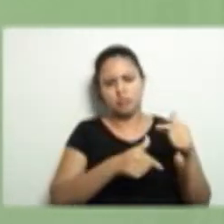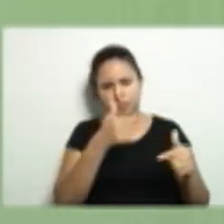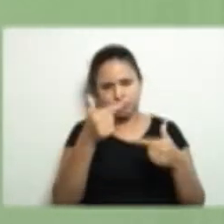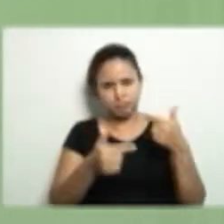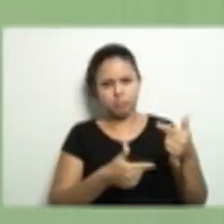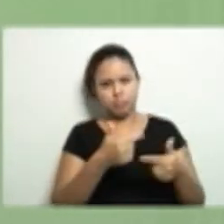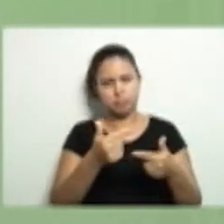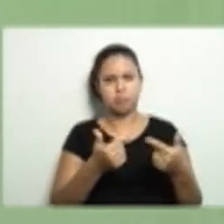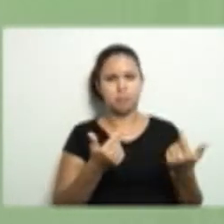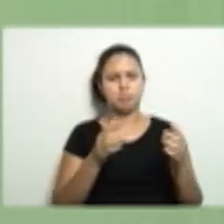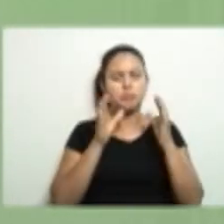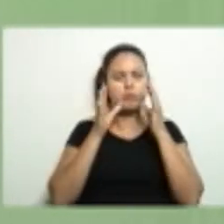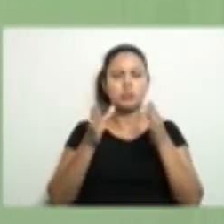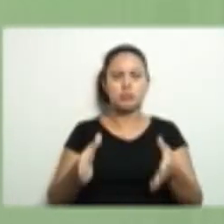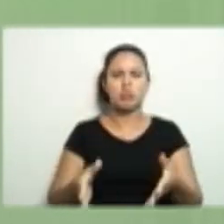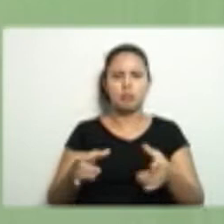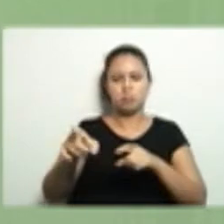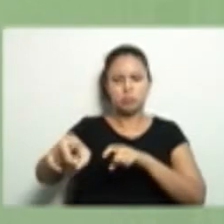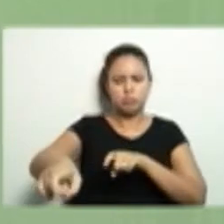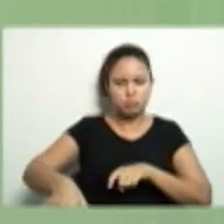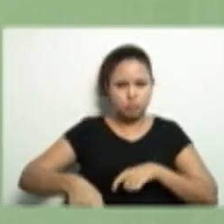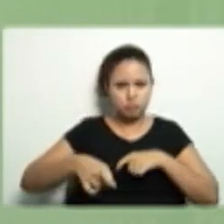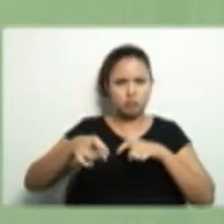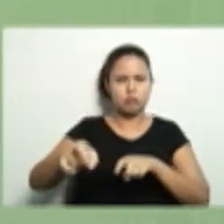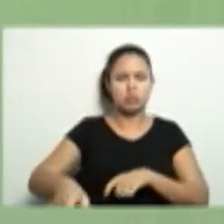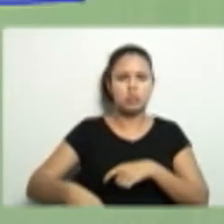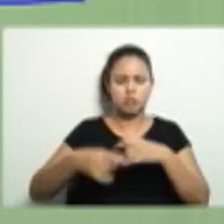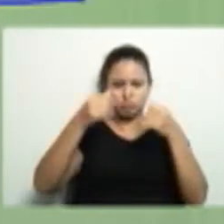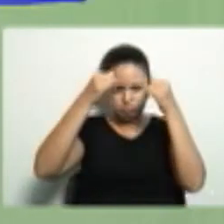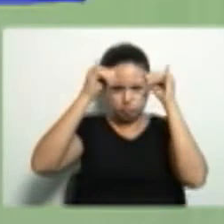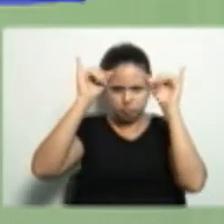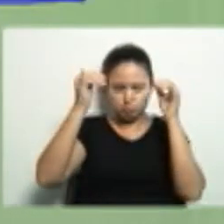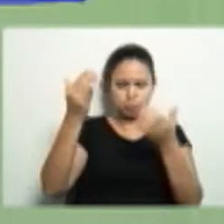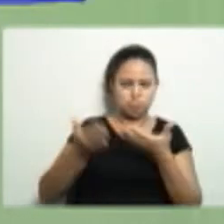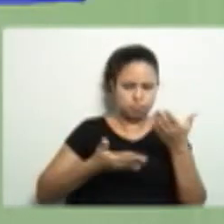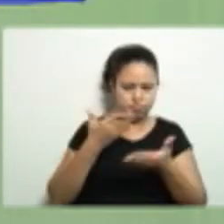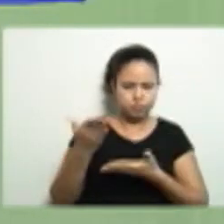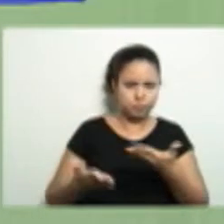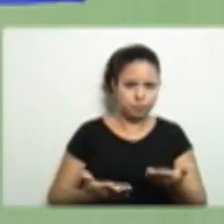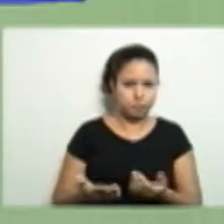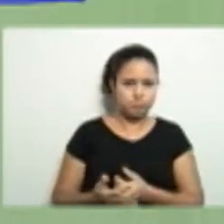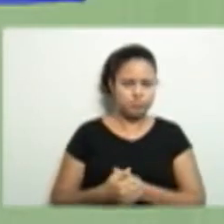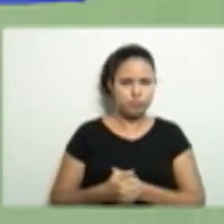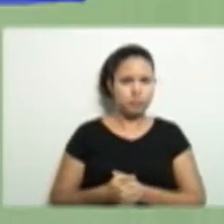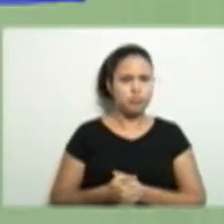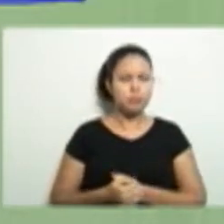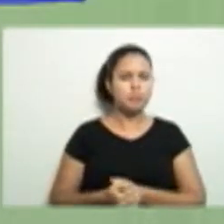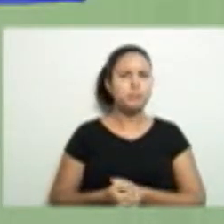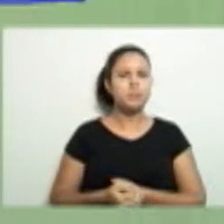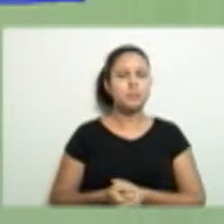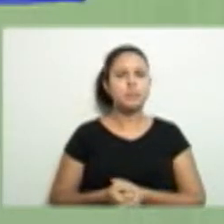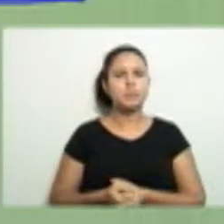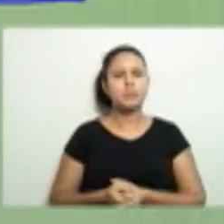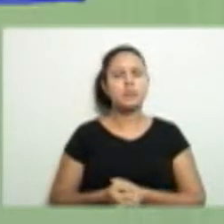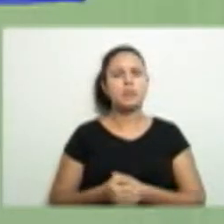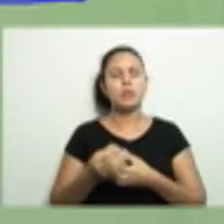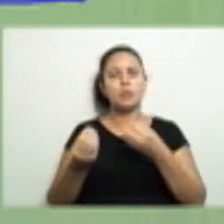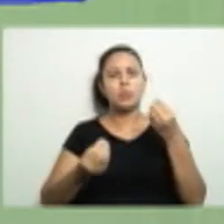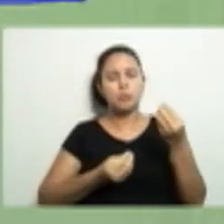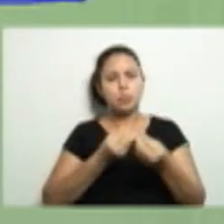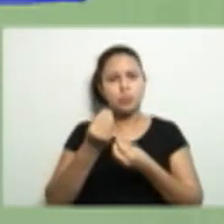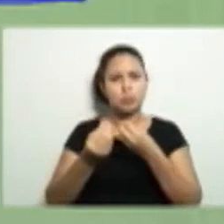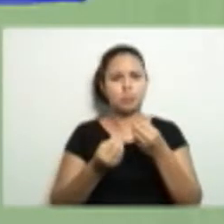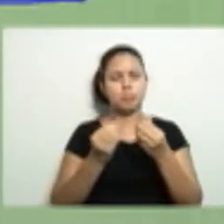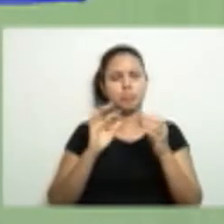ser agropecuários ou não agropecuários. Aqui nós vamos ver, então, como que o agricultor